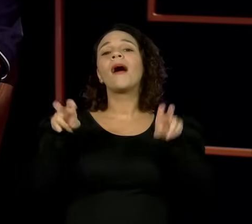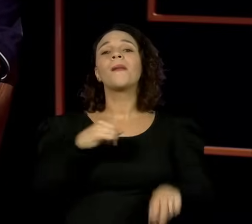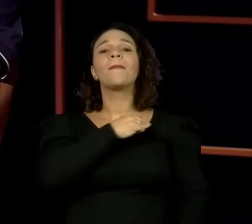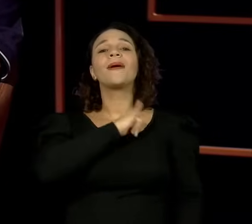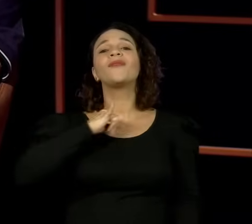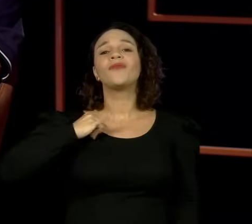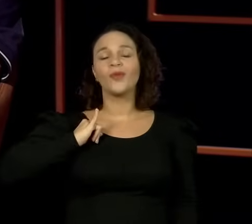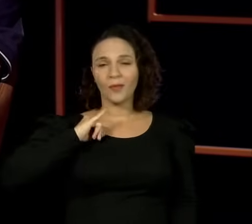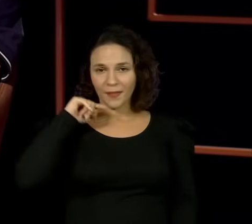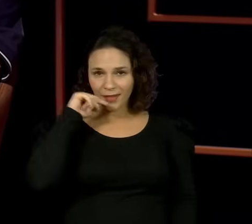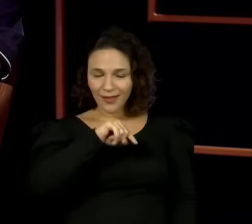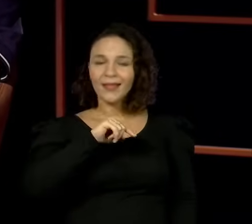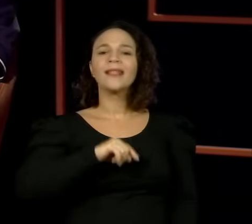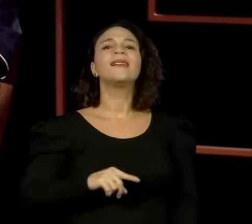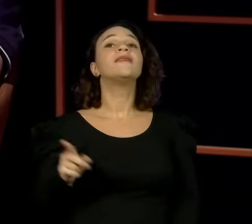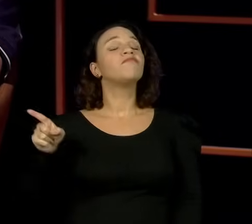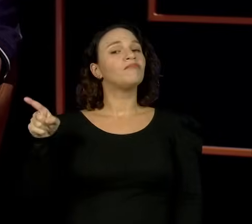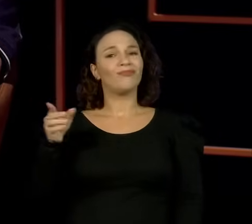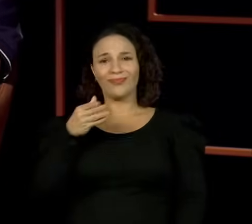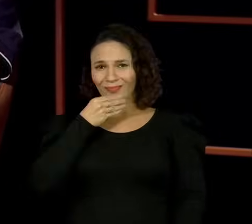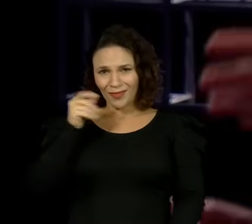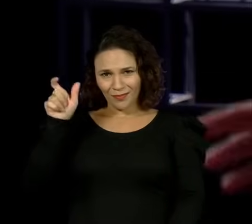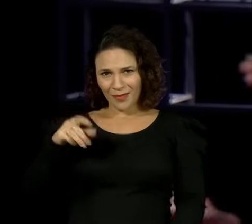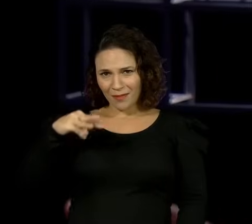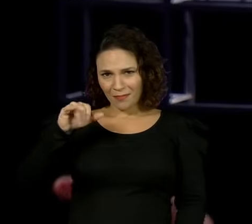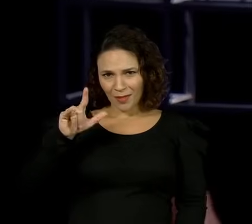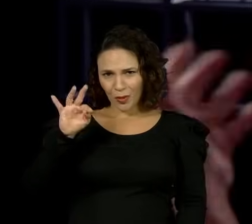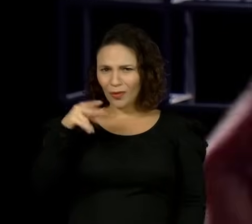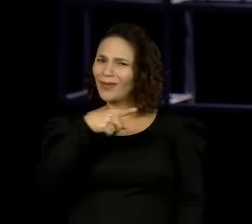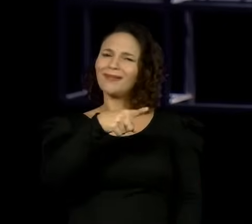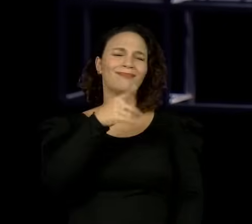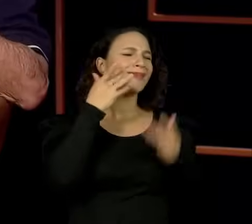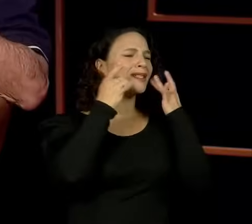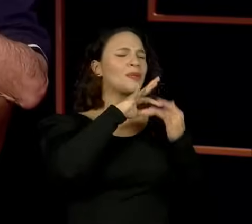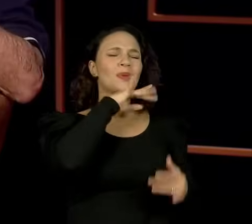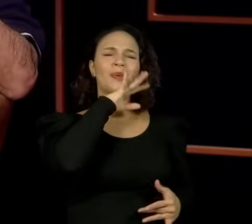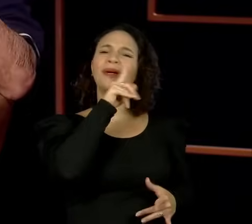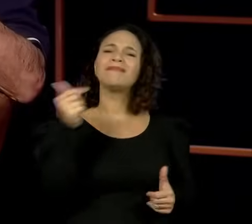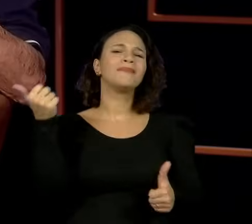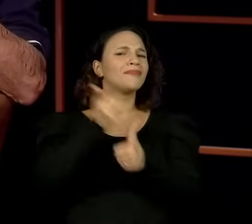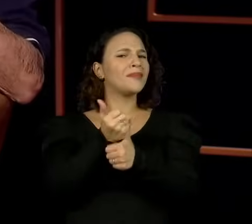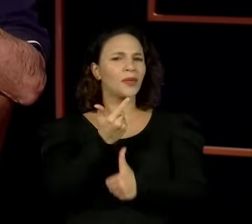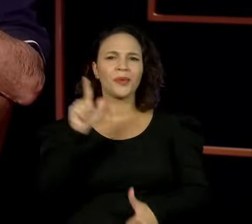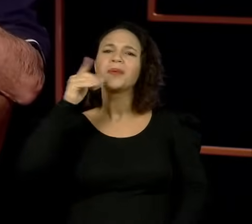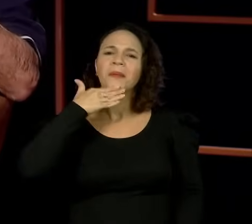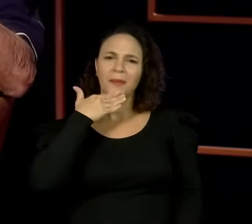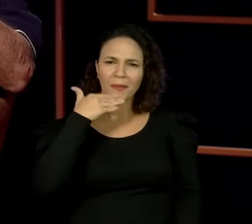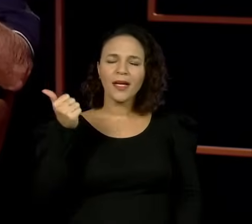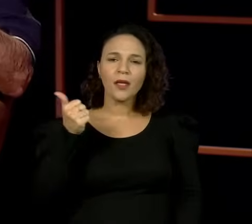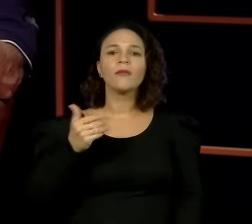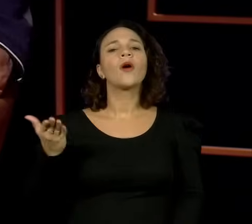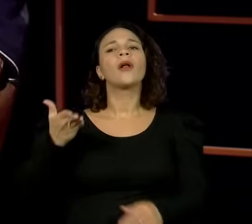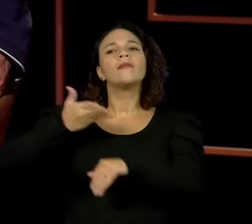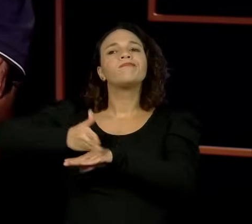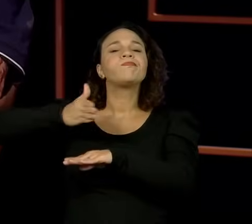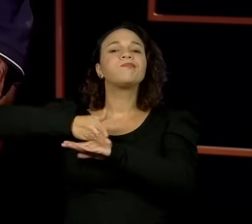Lenz, e o Milton falou, essa peça não dá, vamos fazer uma outra, isso é muito ruim, então agora nós vamos